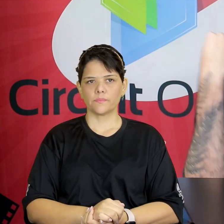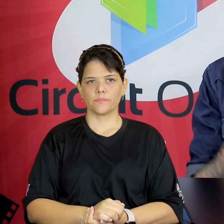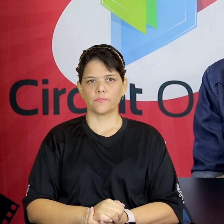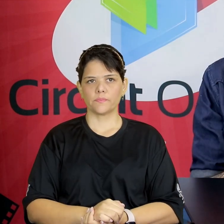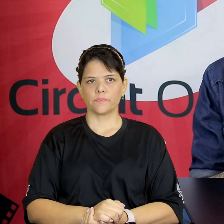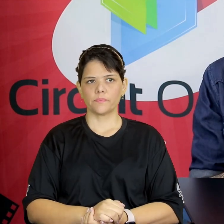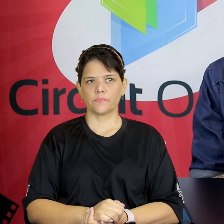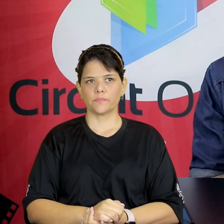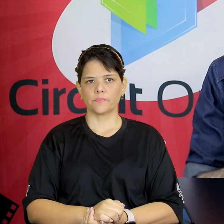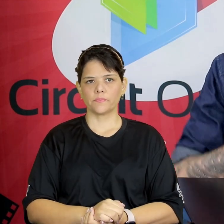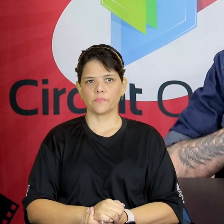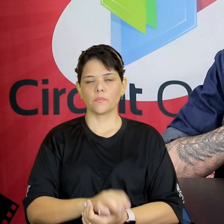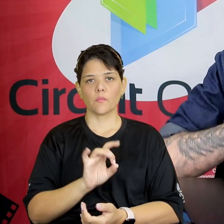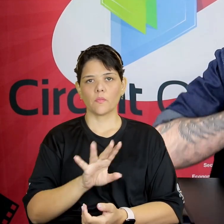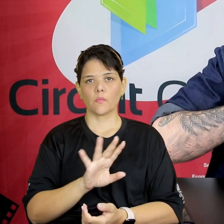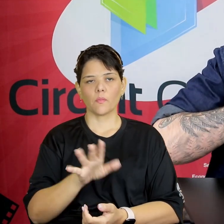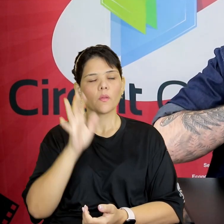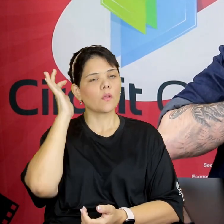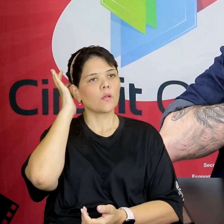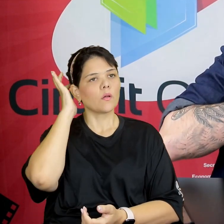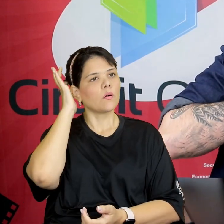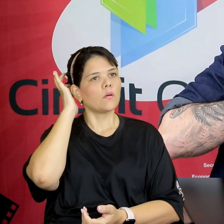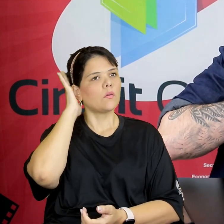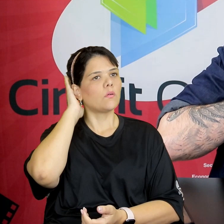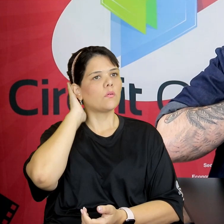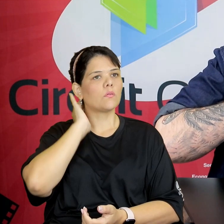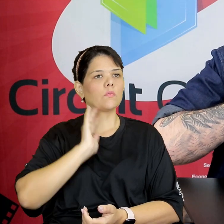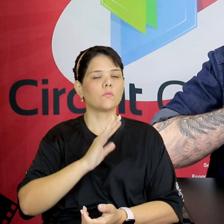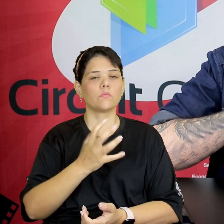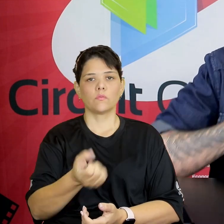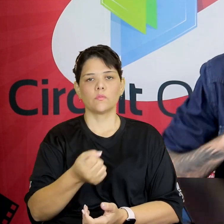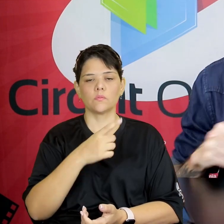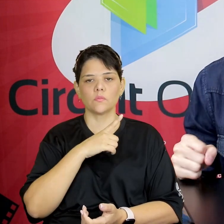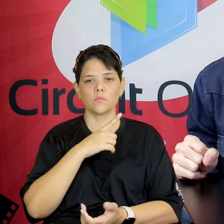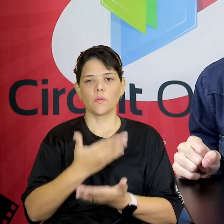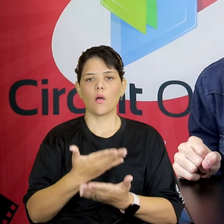Mas é isso. A gente vai ter uma aula só sobre isso, Carlos.